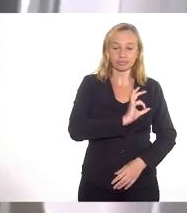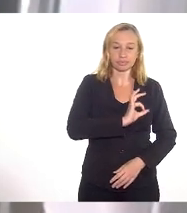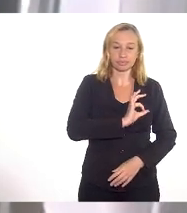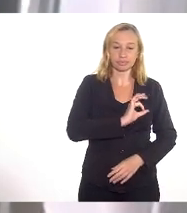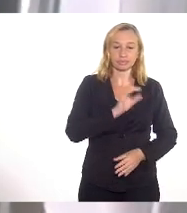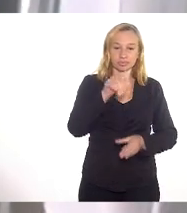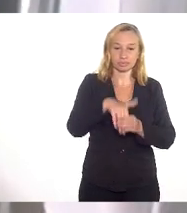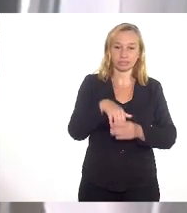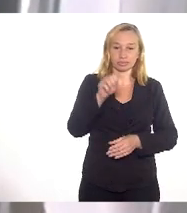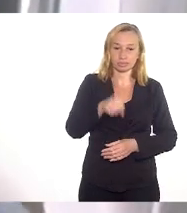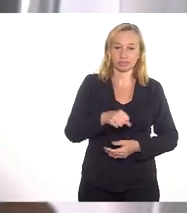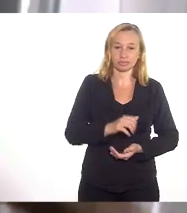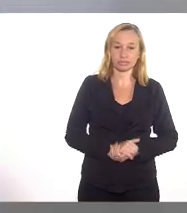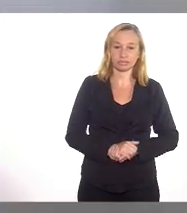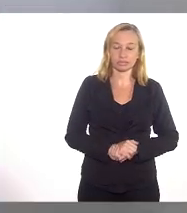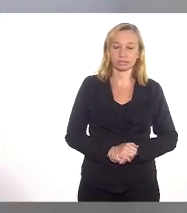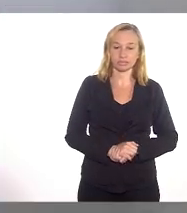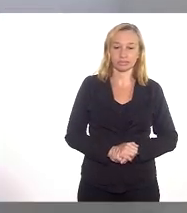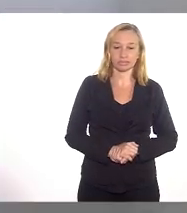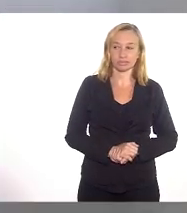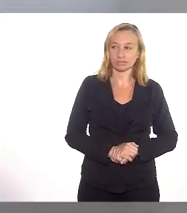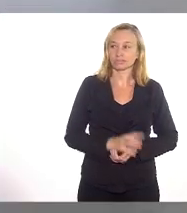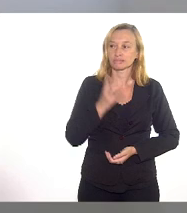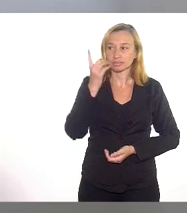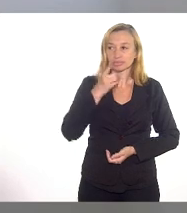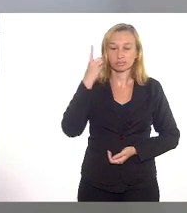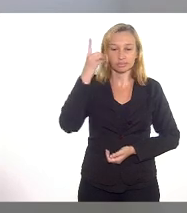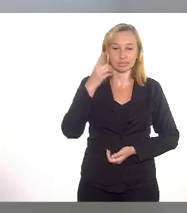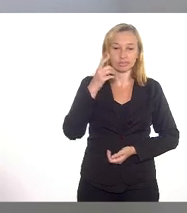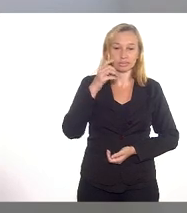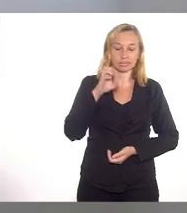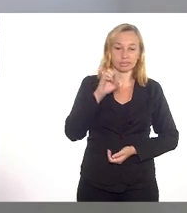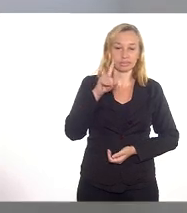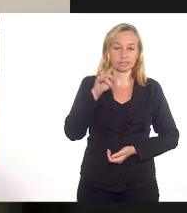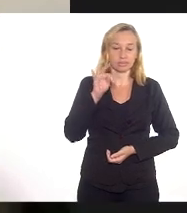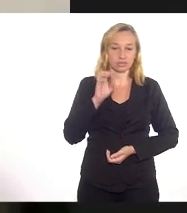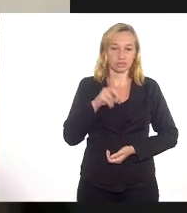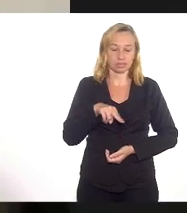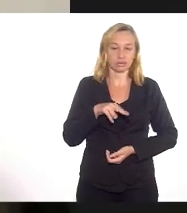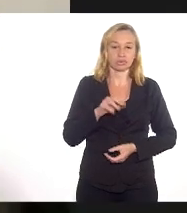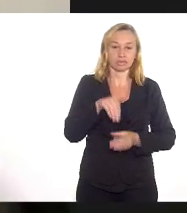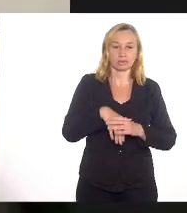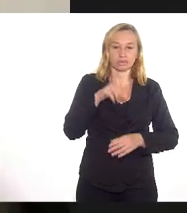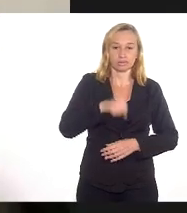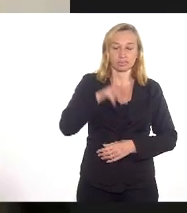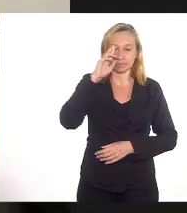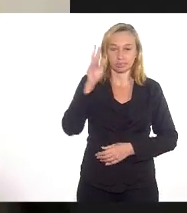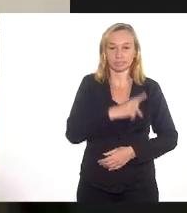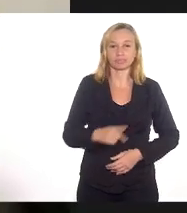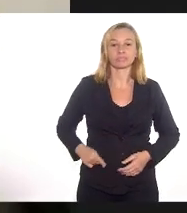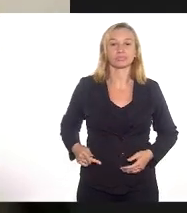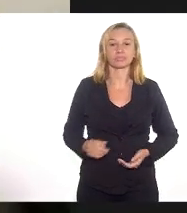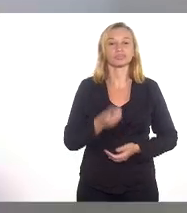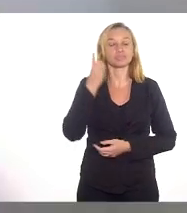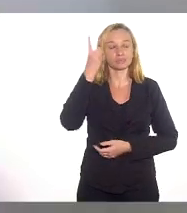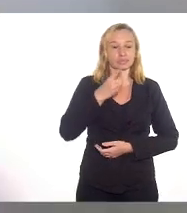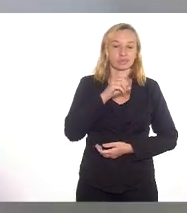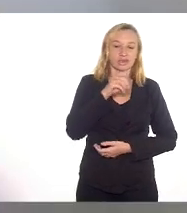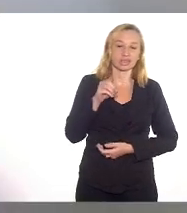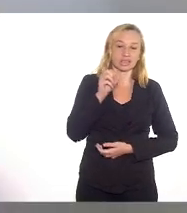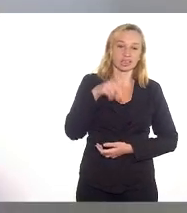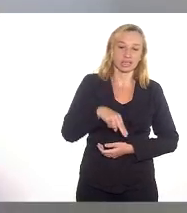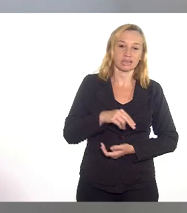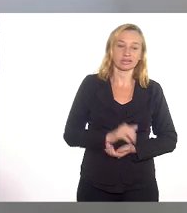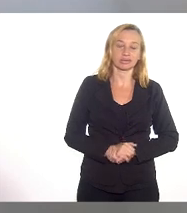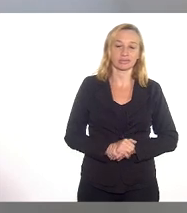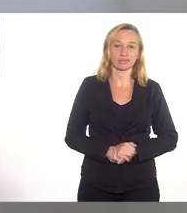voto sim. Deputado Wellington José. Voto sim, presidente. Deputada Zeidan.